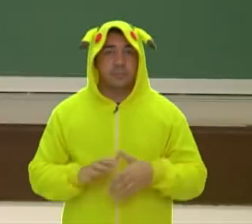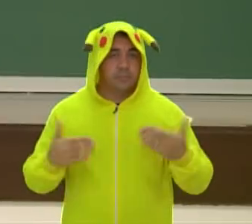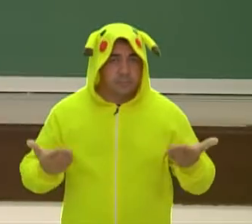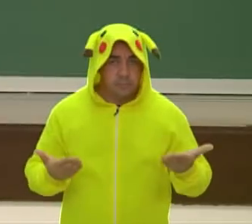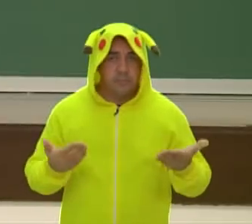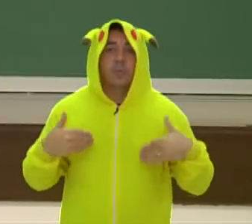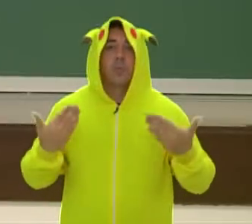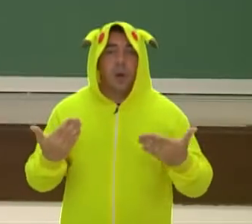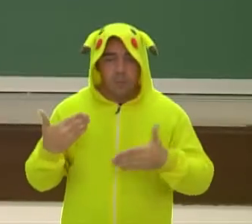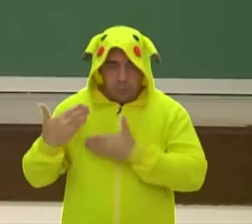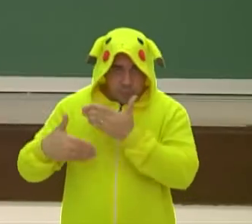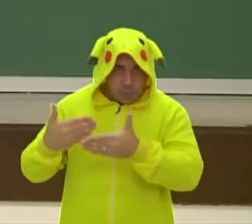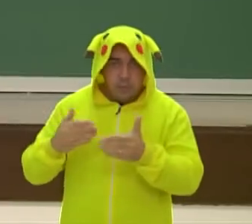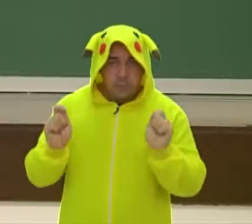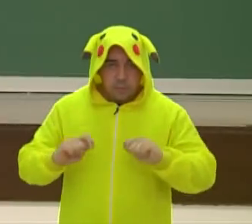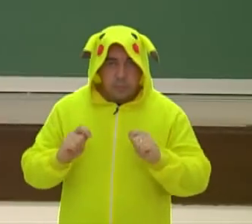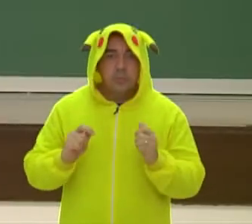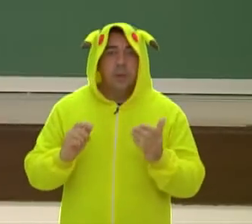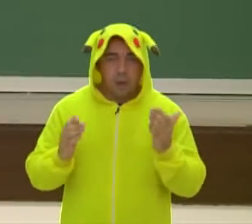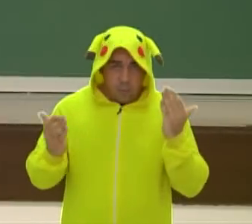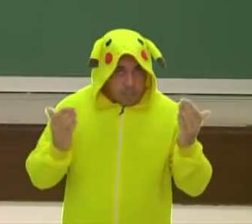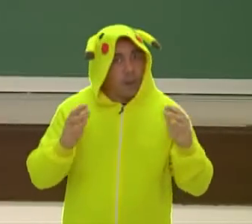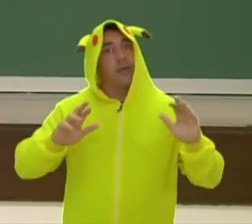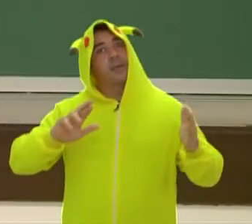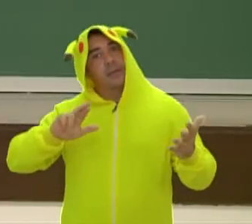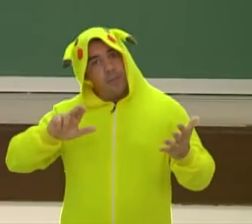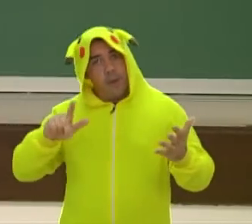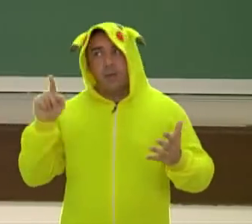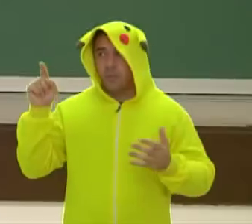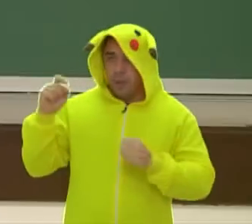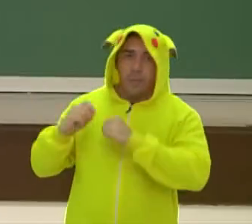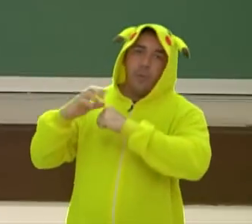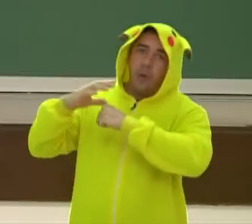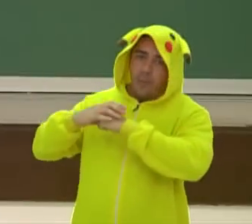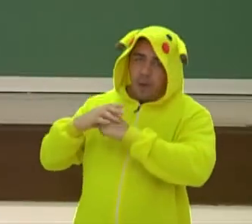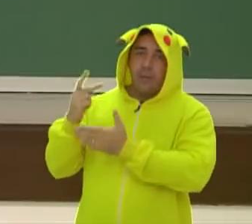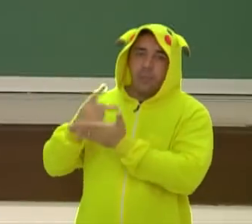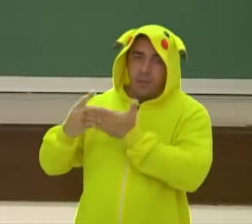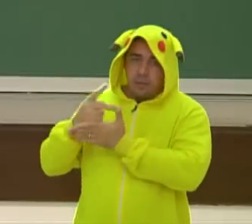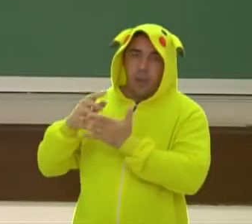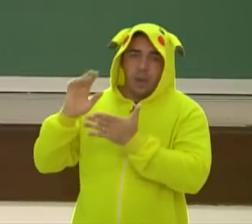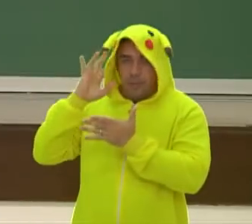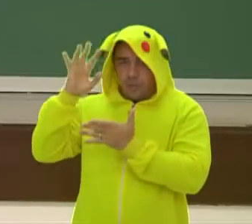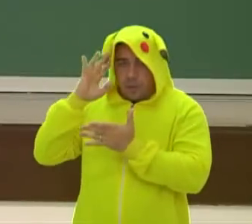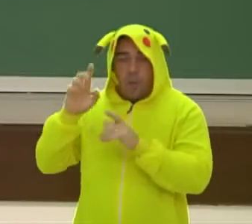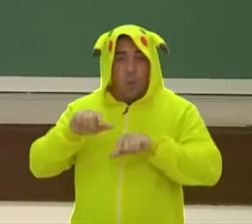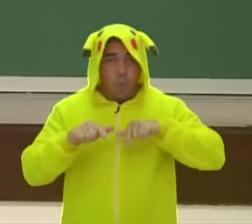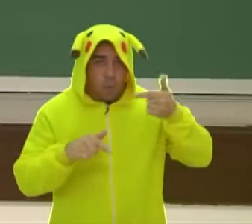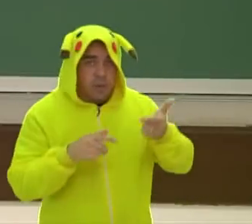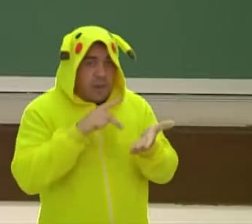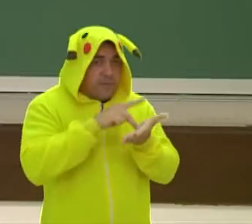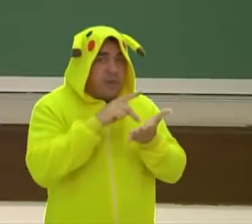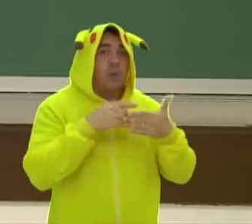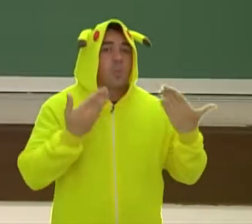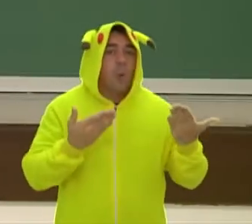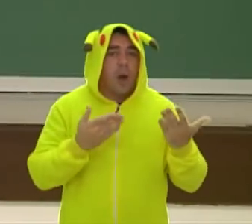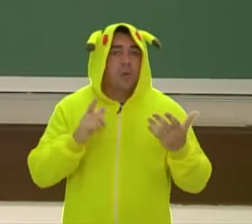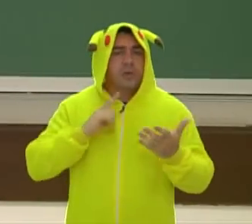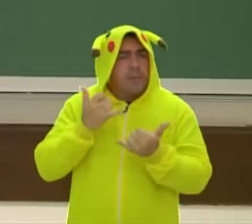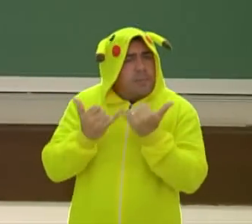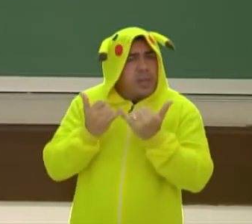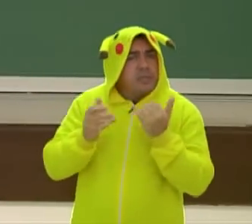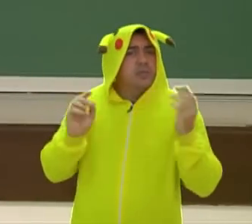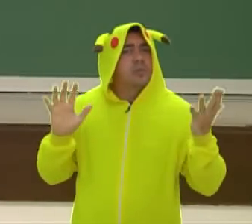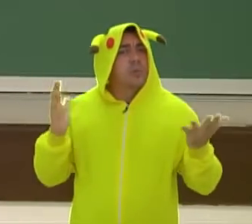E aí, gente, qual processo que a gente pode comparar? Lógico que não é a mesma coisa, porque um é um desenho, uma ficção, o outro é a realidade. Mas qual dos processos que é mais